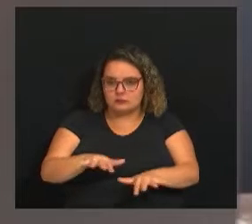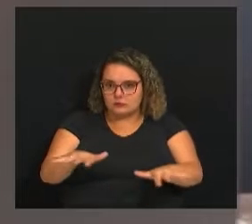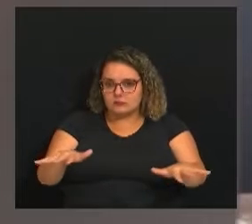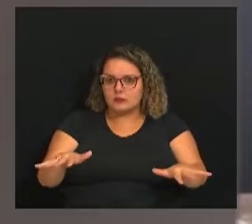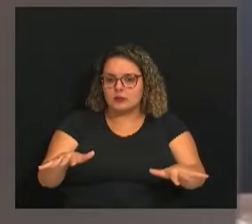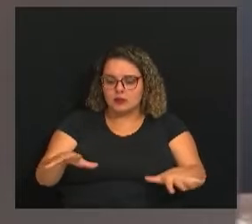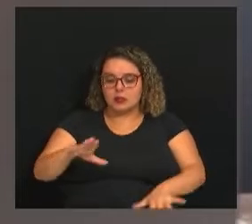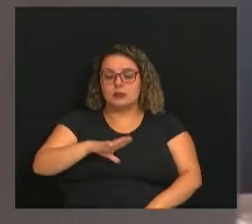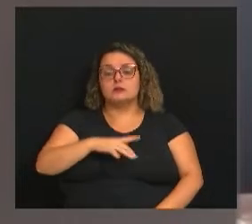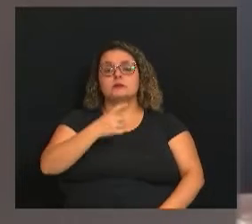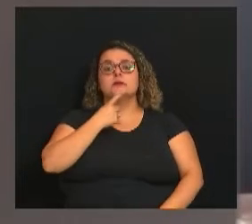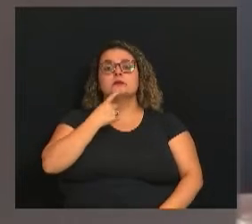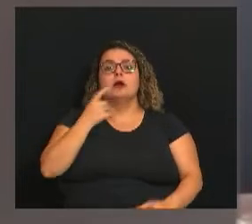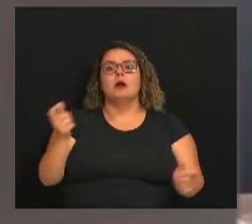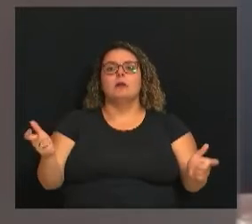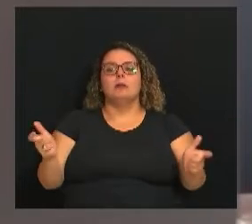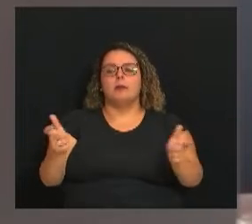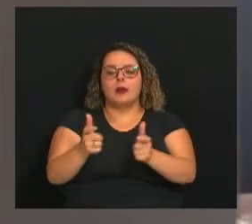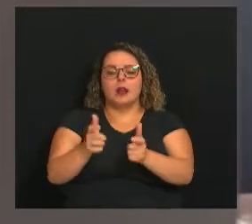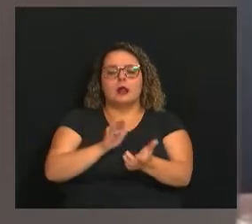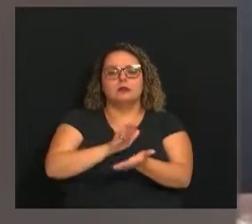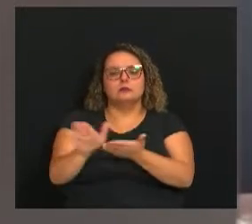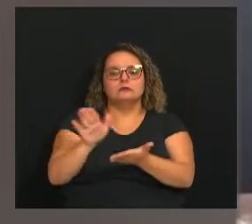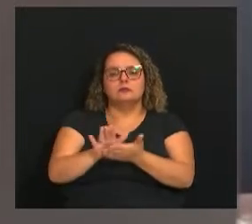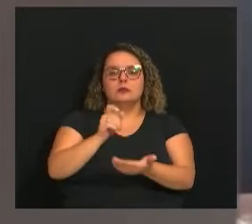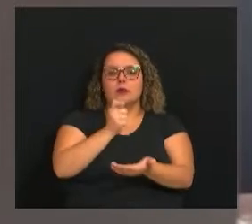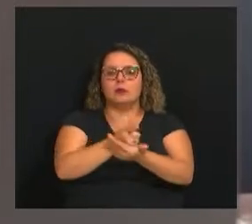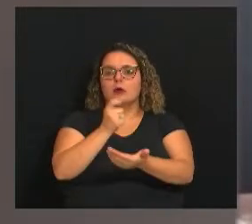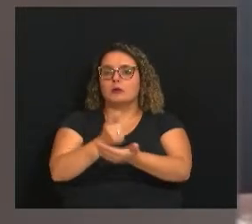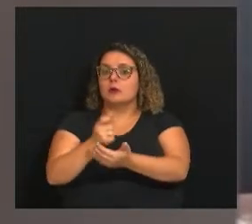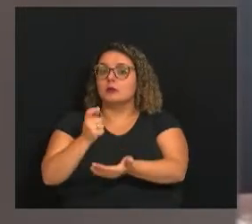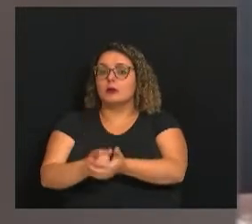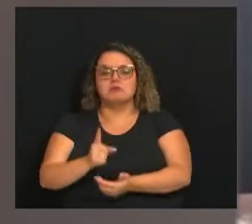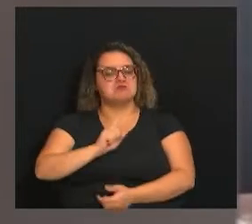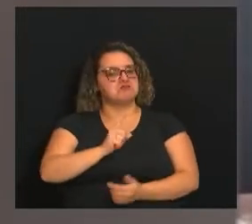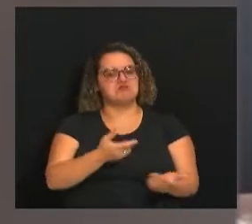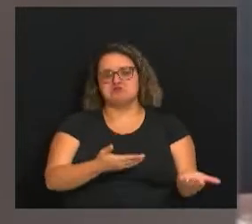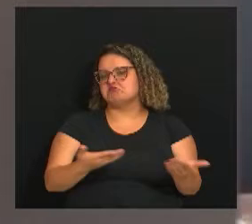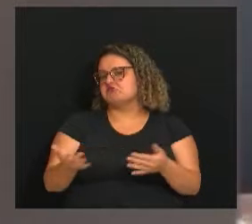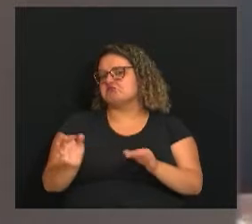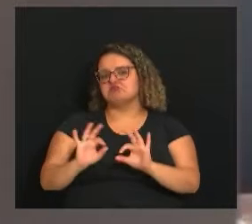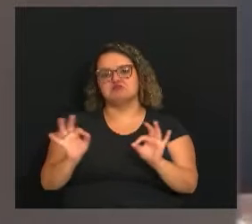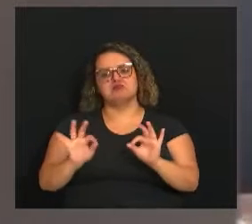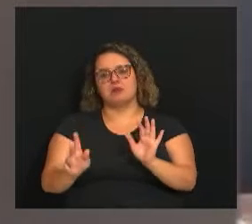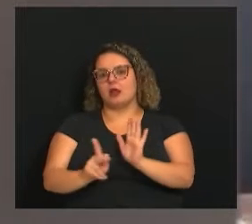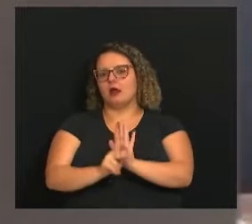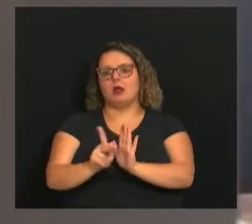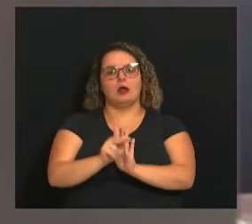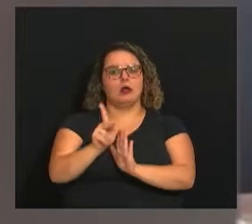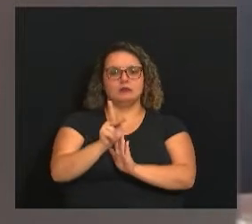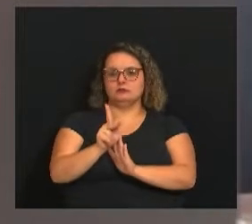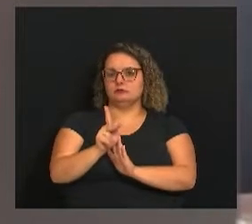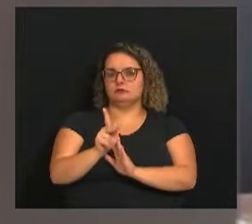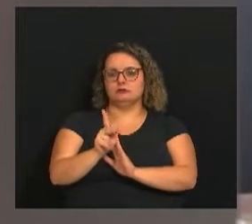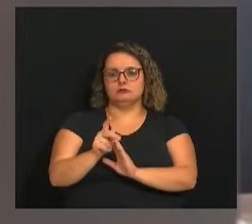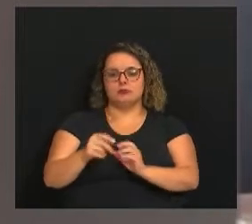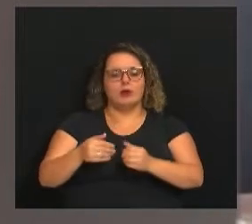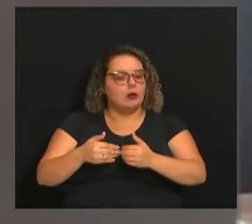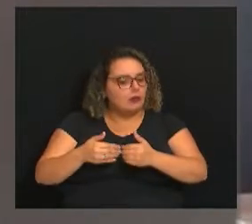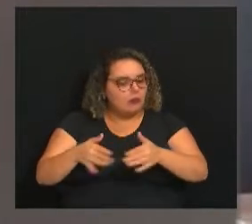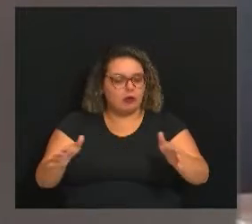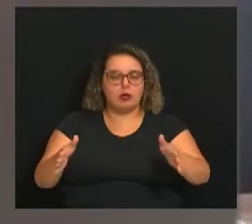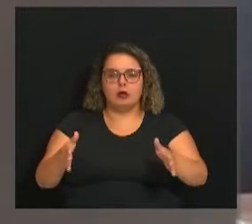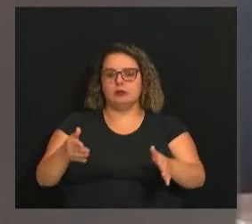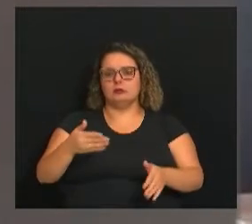além de ter reduzido o gasto com a folha de pagamento, não apresentou nenhum projeto para socorrer a população, não ampliou o número de